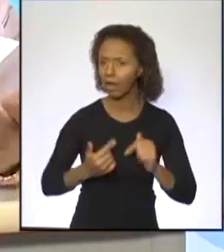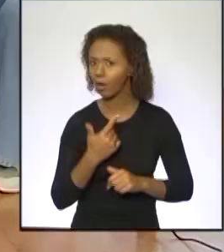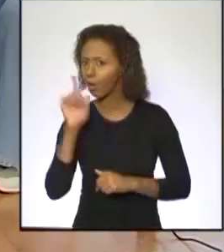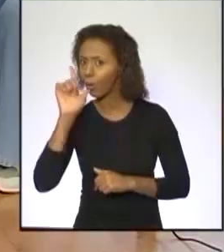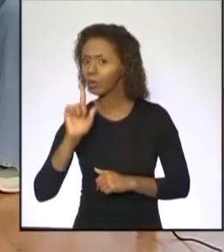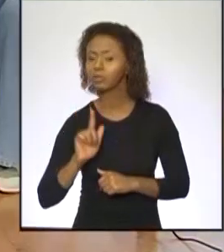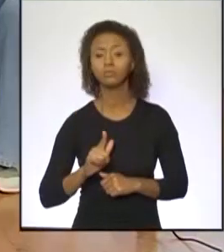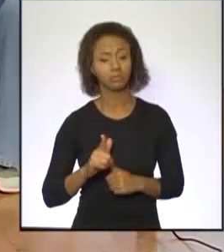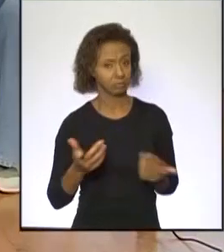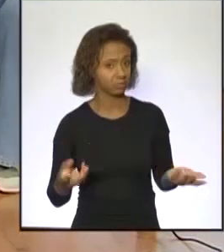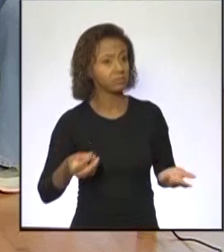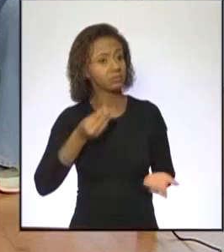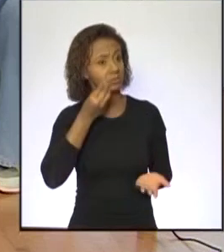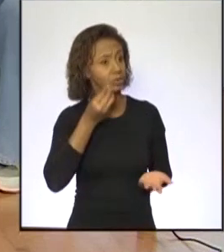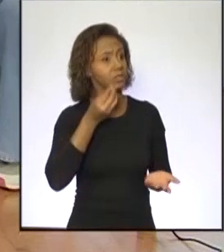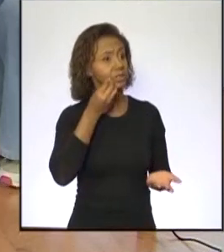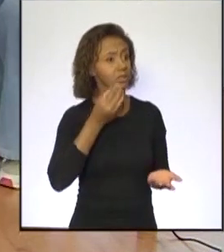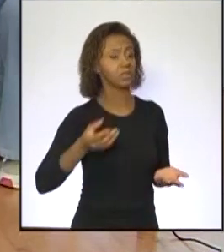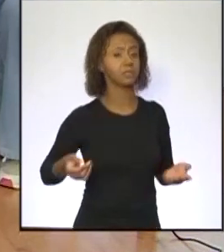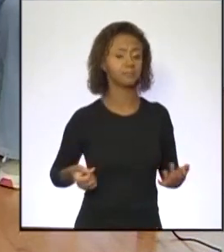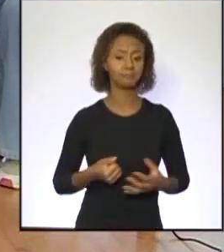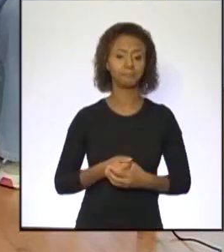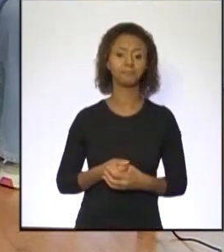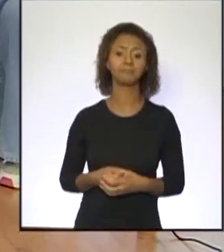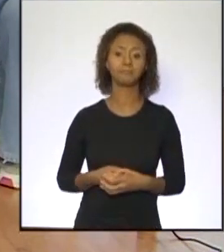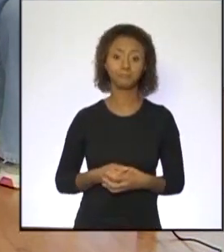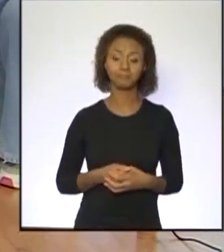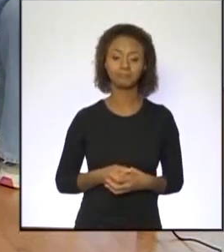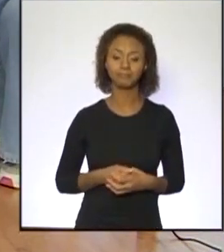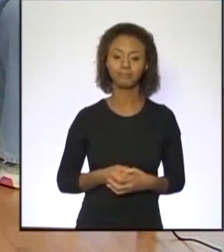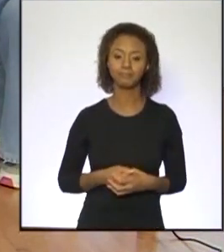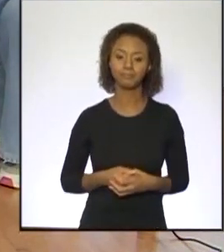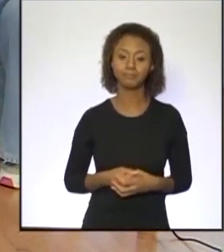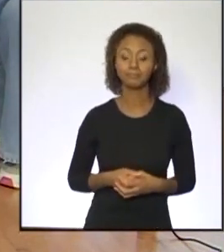né? Poderia. Então, no nosso